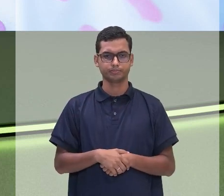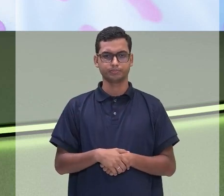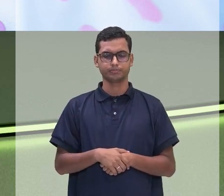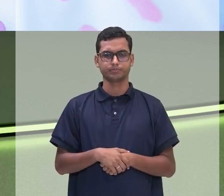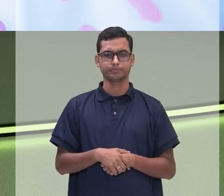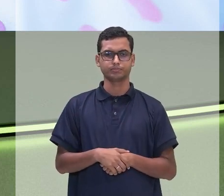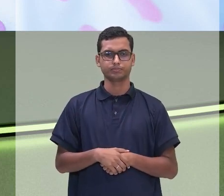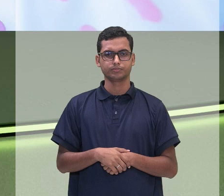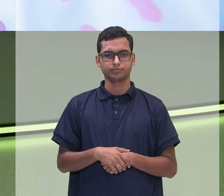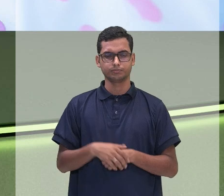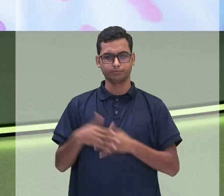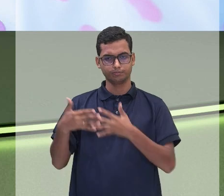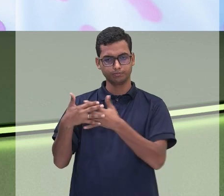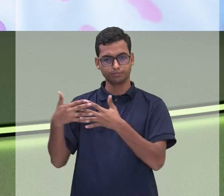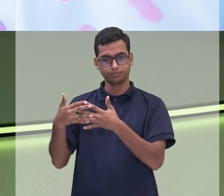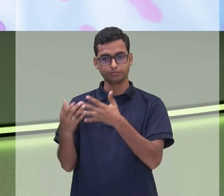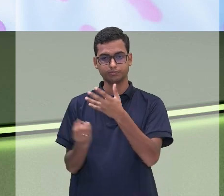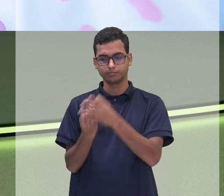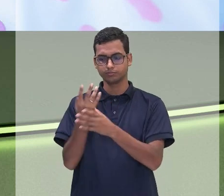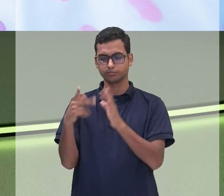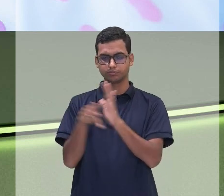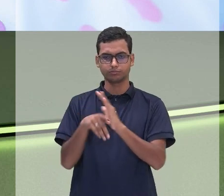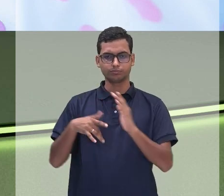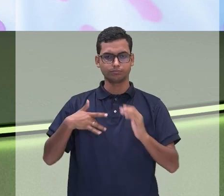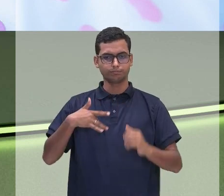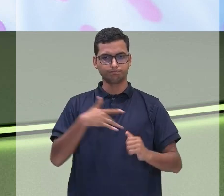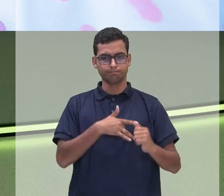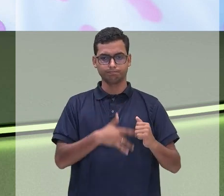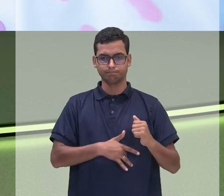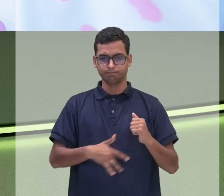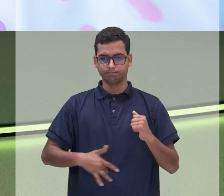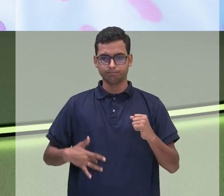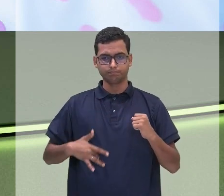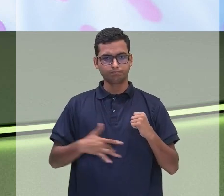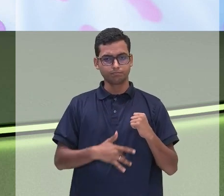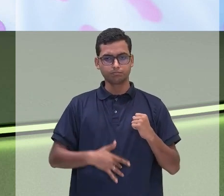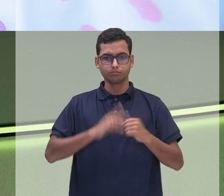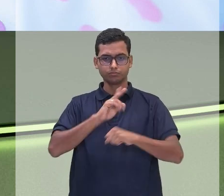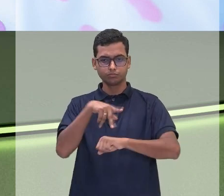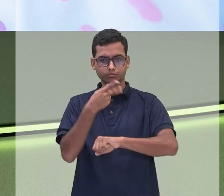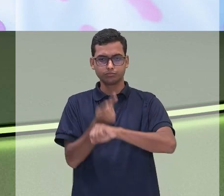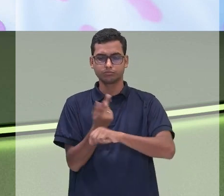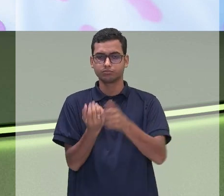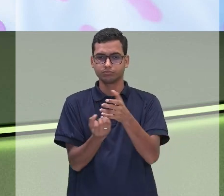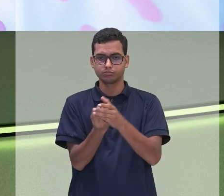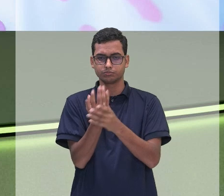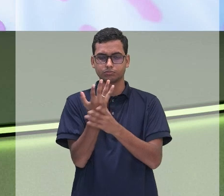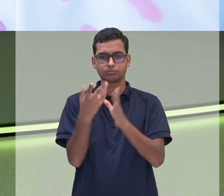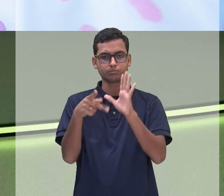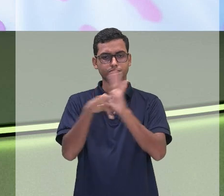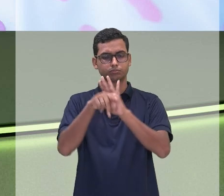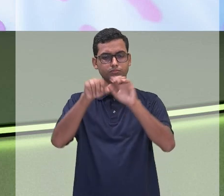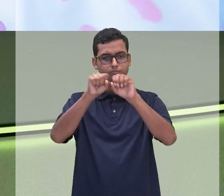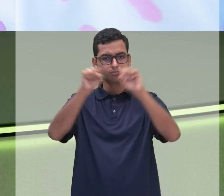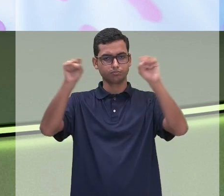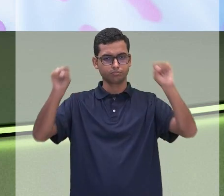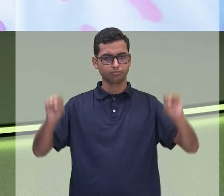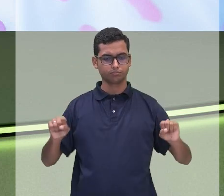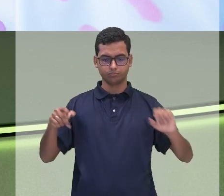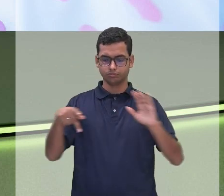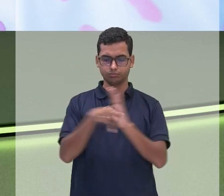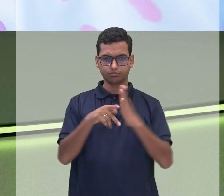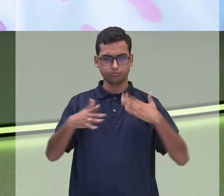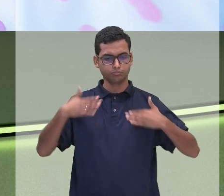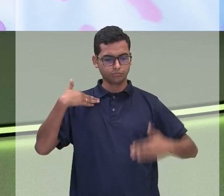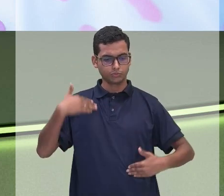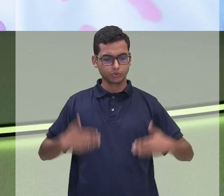eles formam um órgão, o órgão vai formar um sistema e vários sistemas ali compõem o